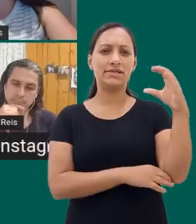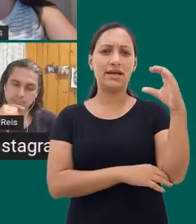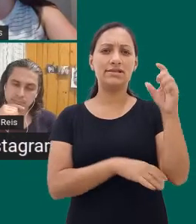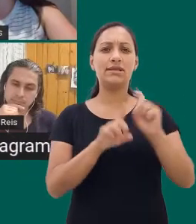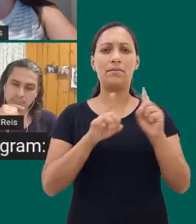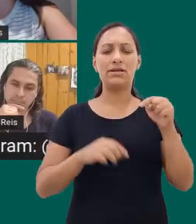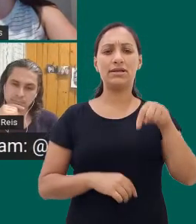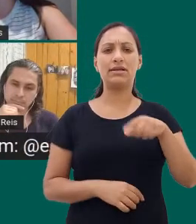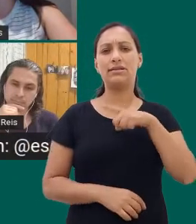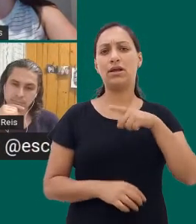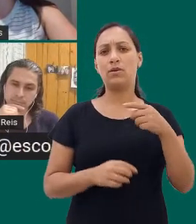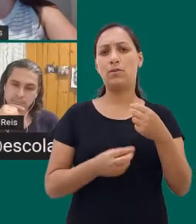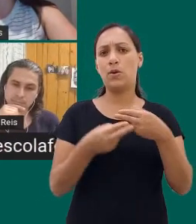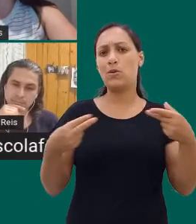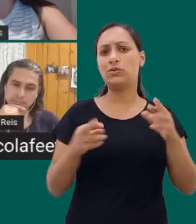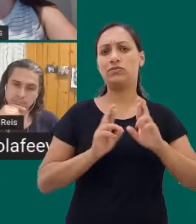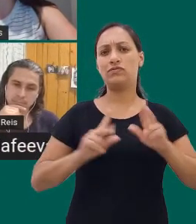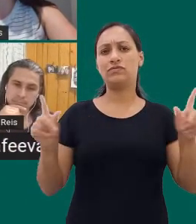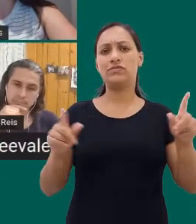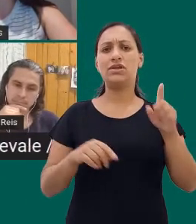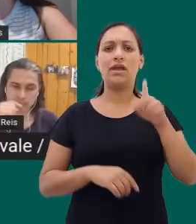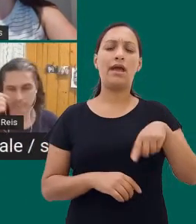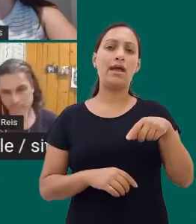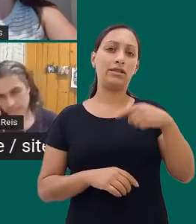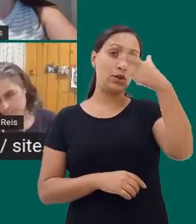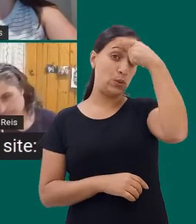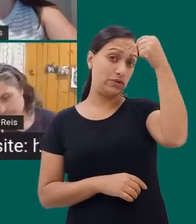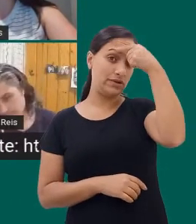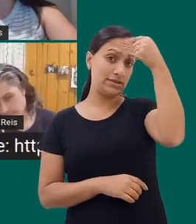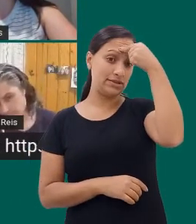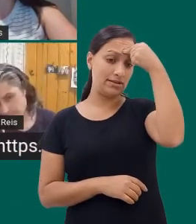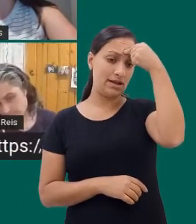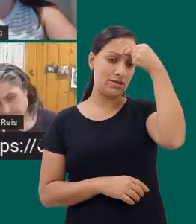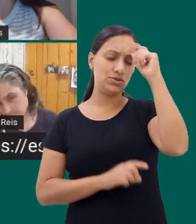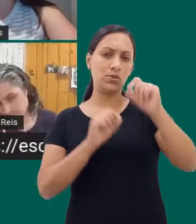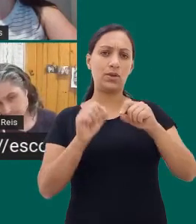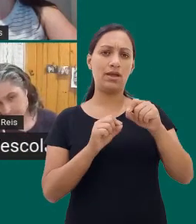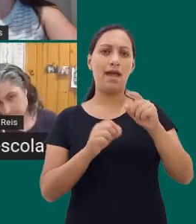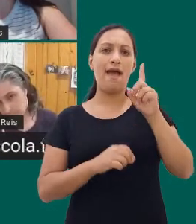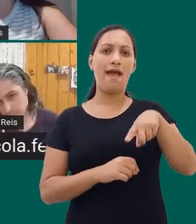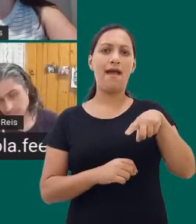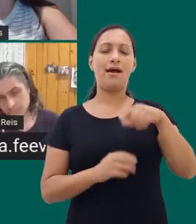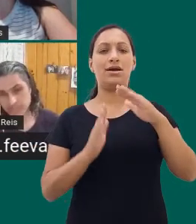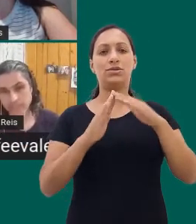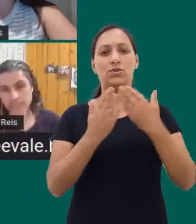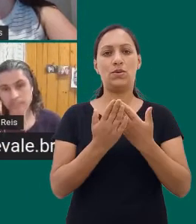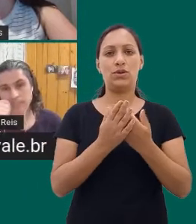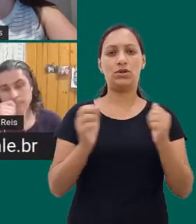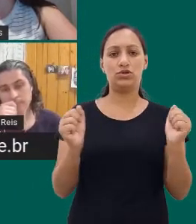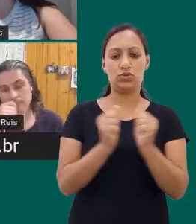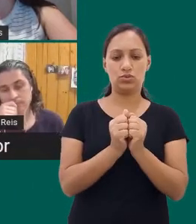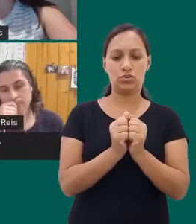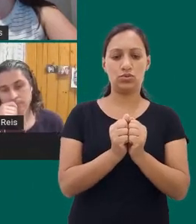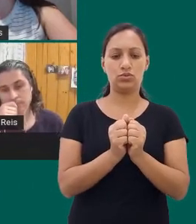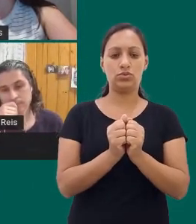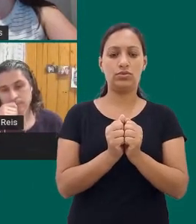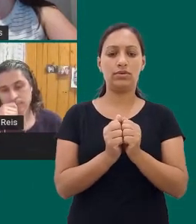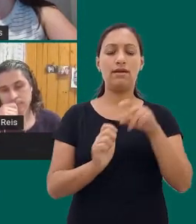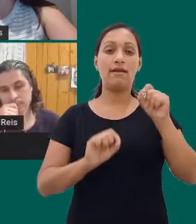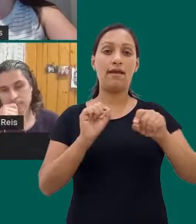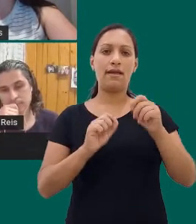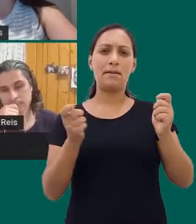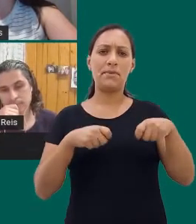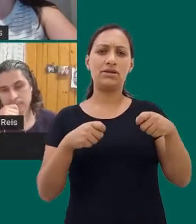coisa diferente, que é essa coisa da universidade realmente ser a escola junto, né? Então, quem puder falar aí